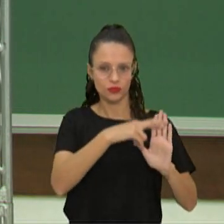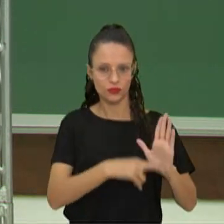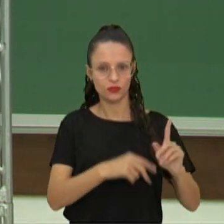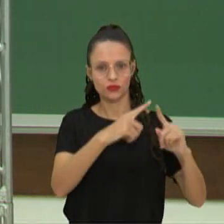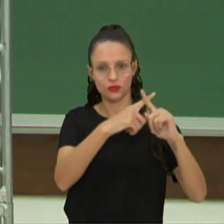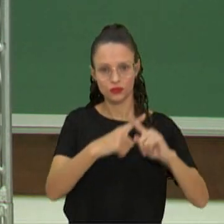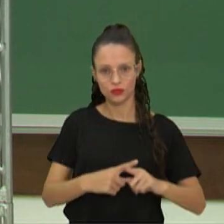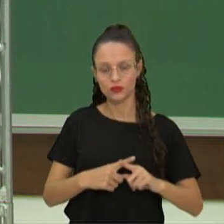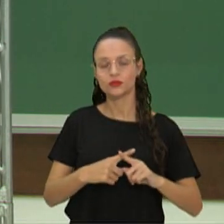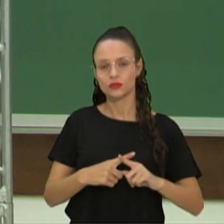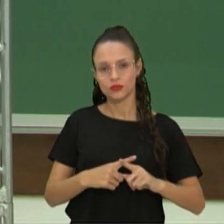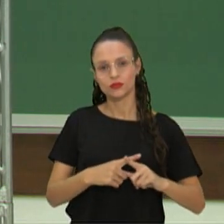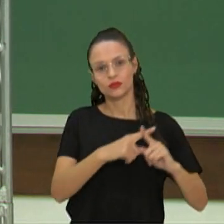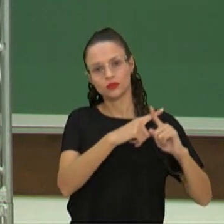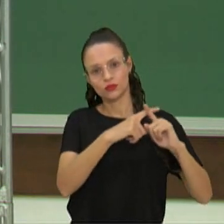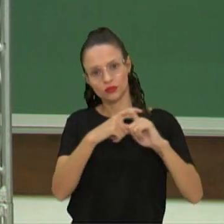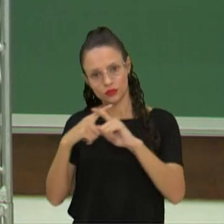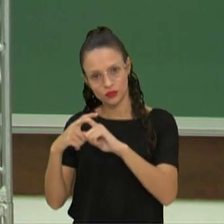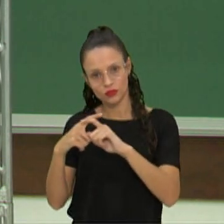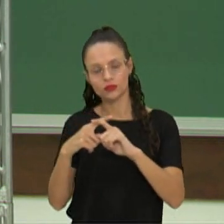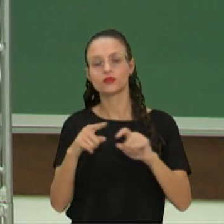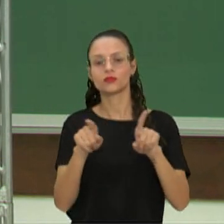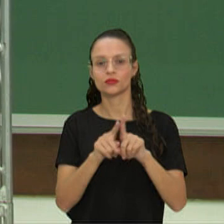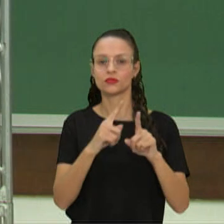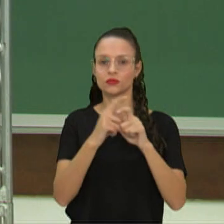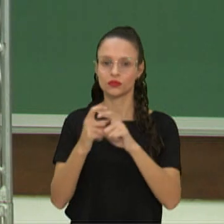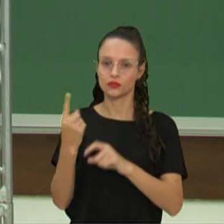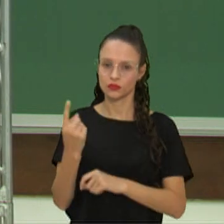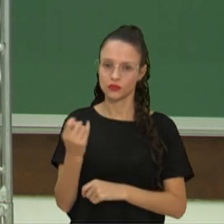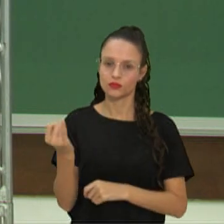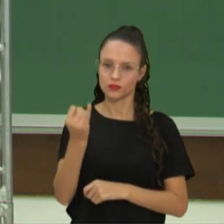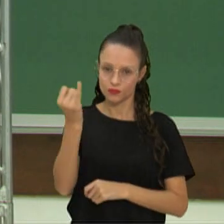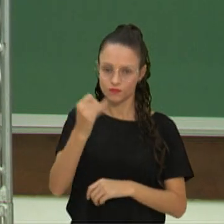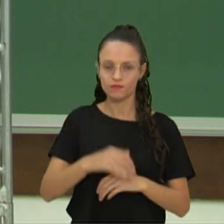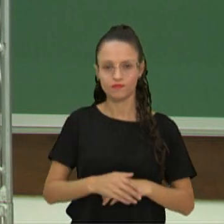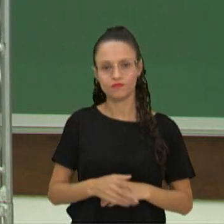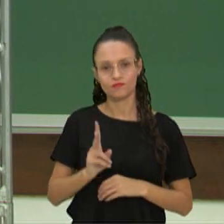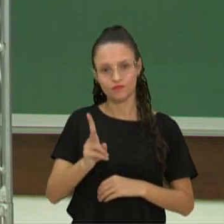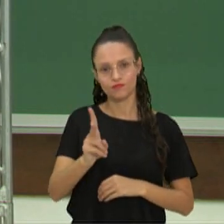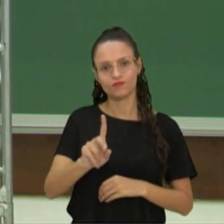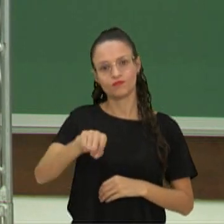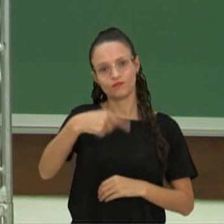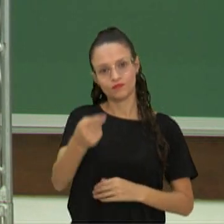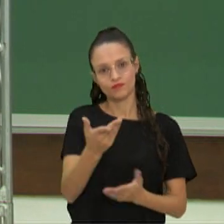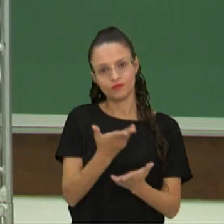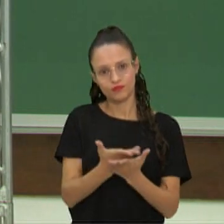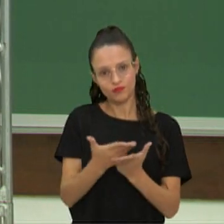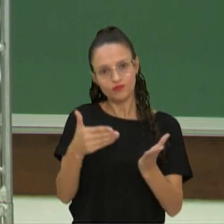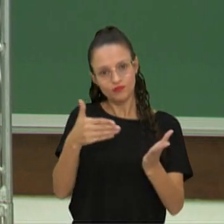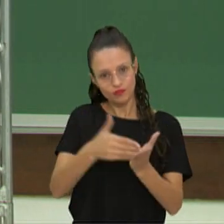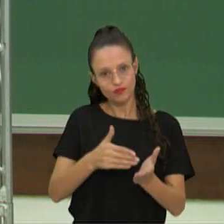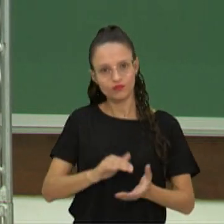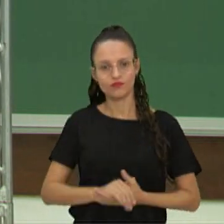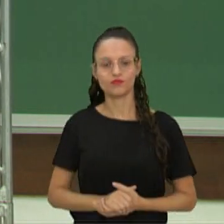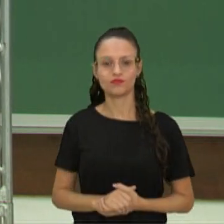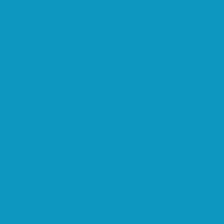monômios, de polinômios, tá? Essas ideias são bem importantes. E a gente continua então na próxima aula. Até lá!